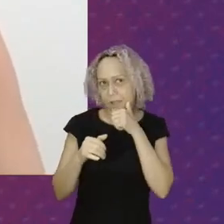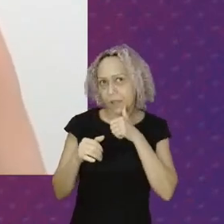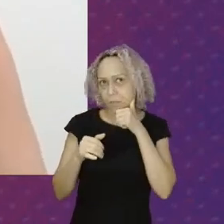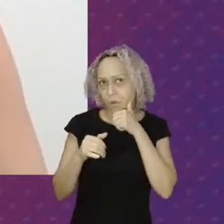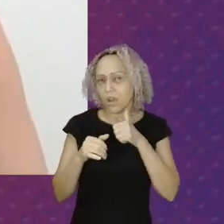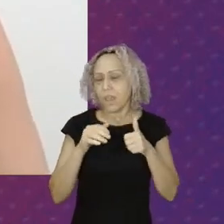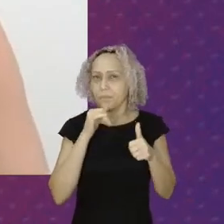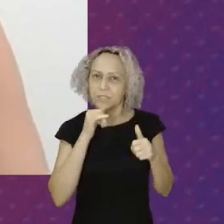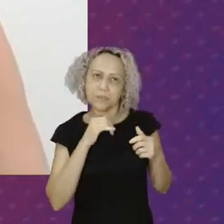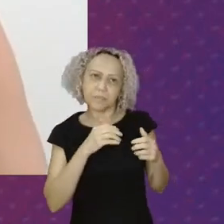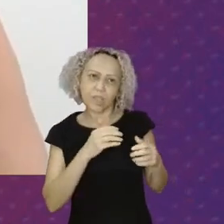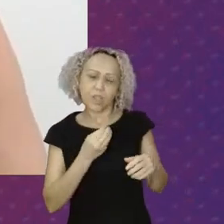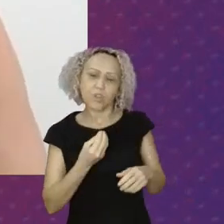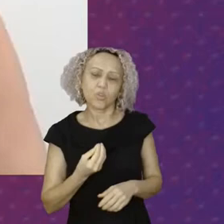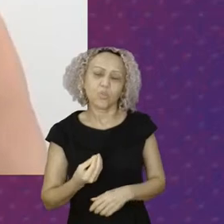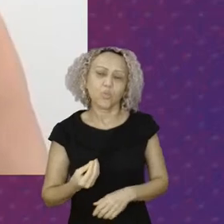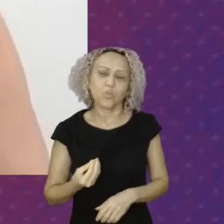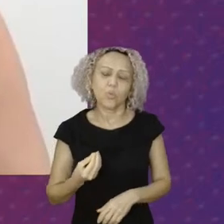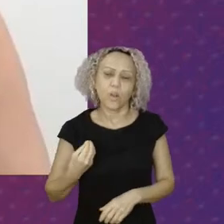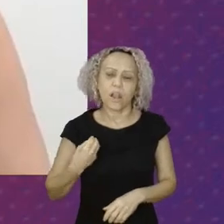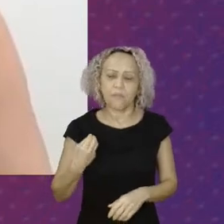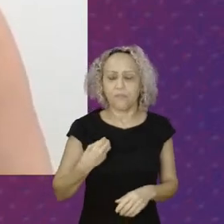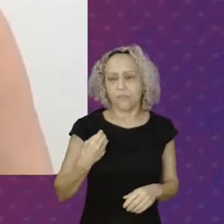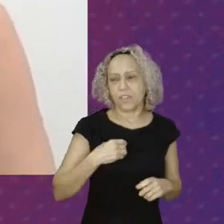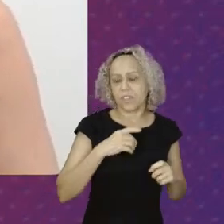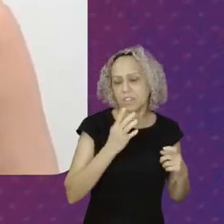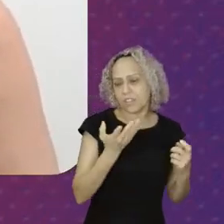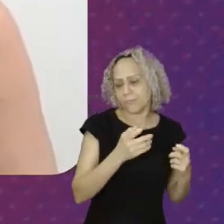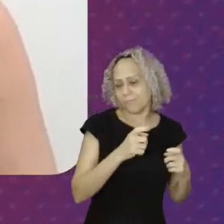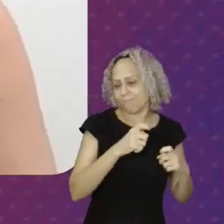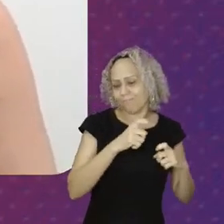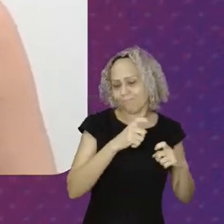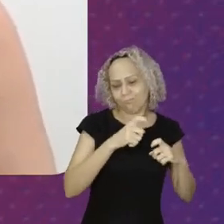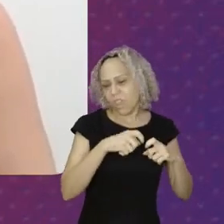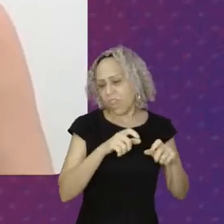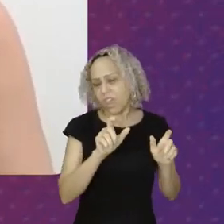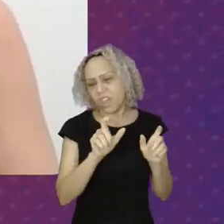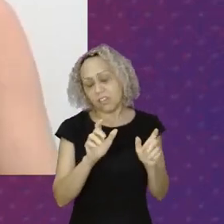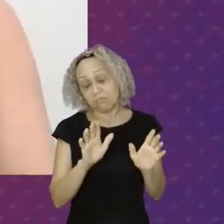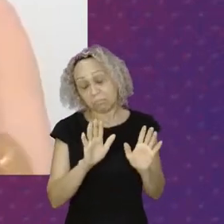deficiência, a assexualidade é algo